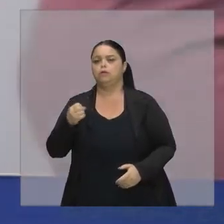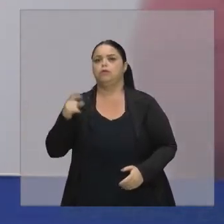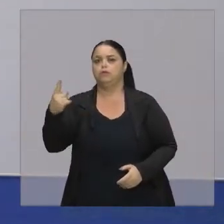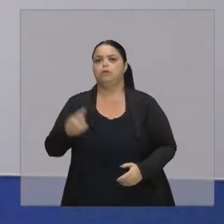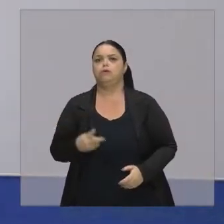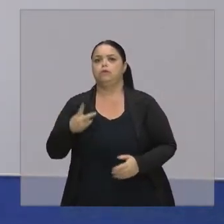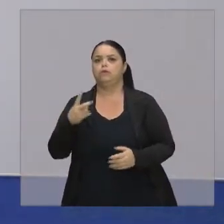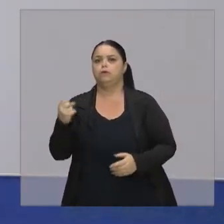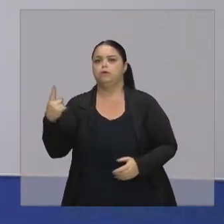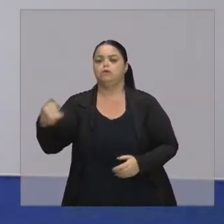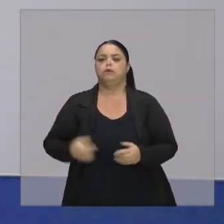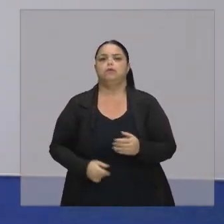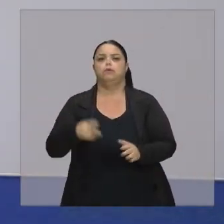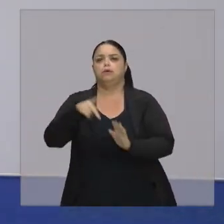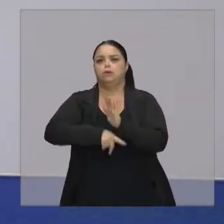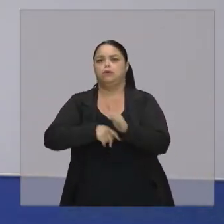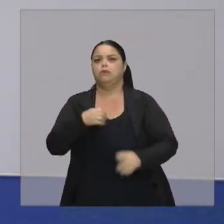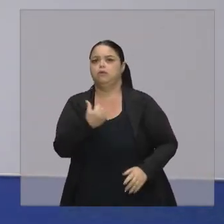13082/2021. Projeto de lei